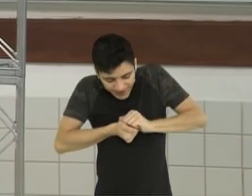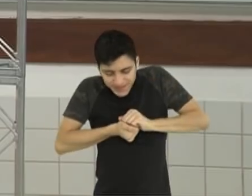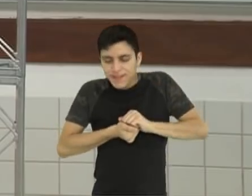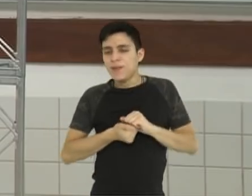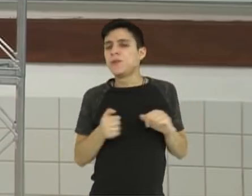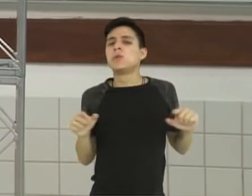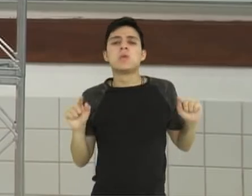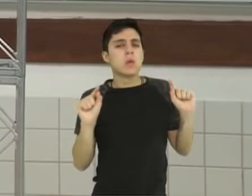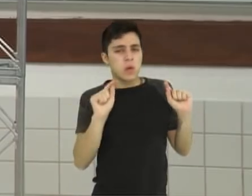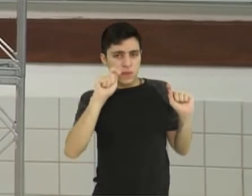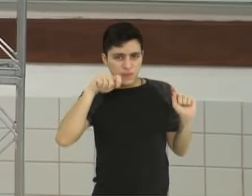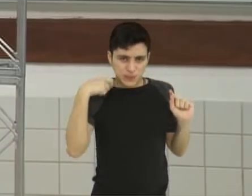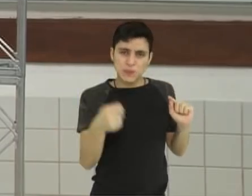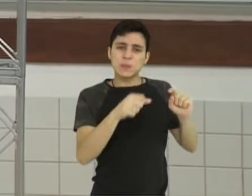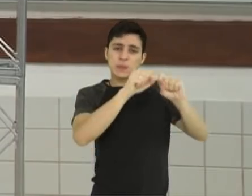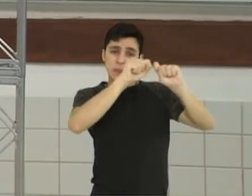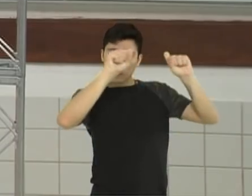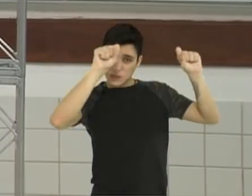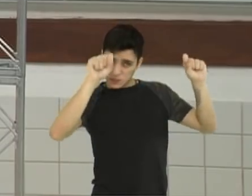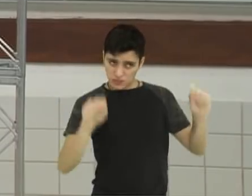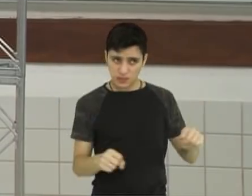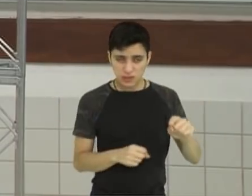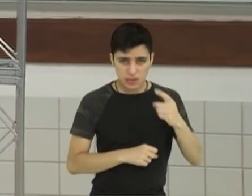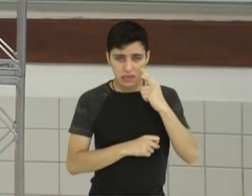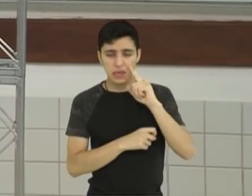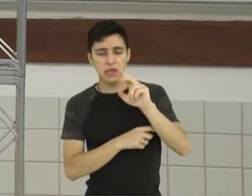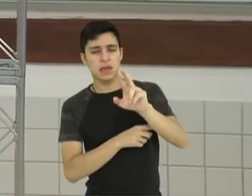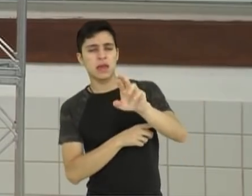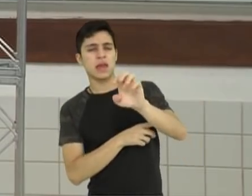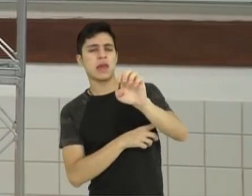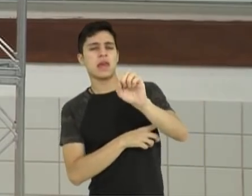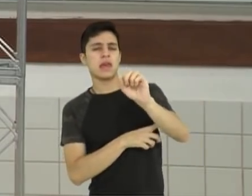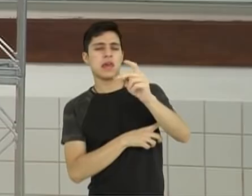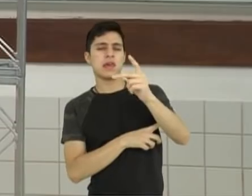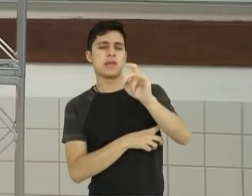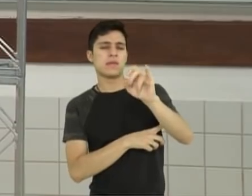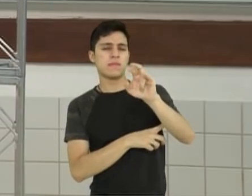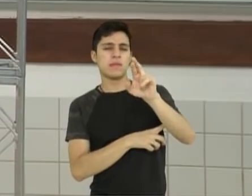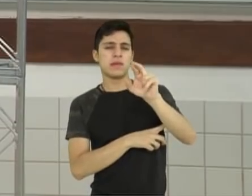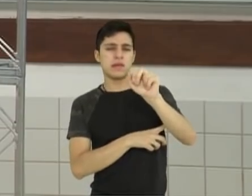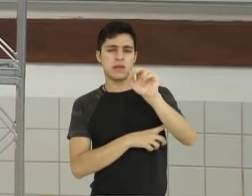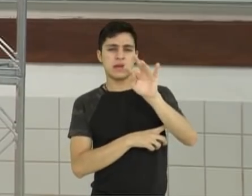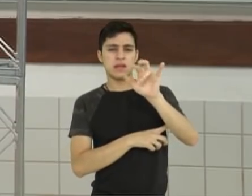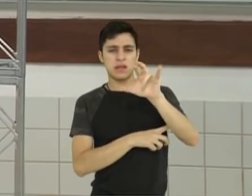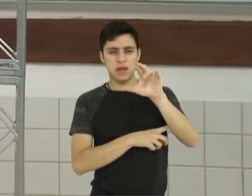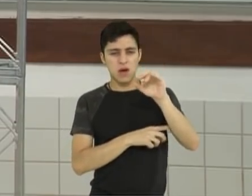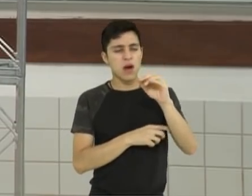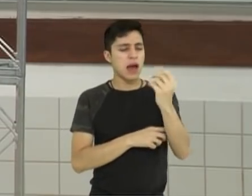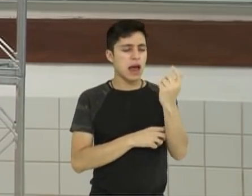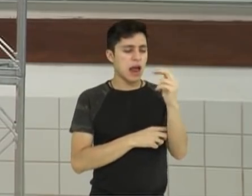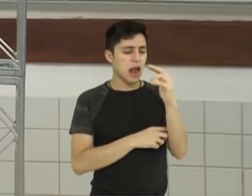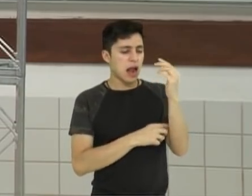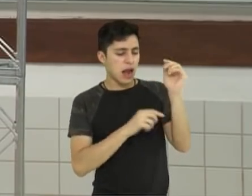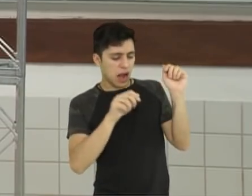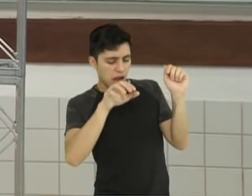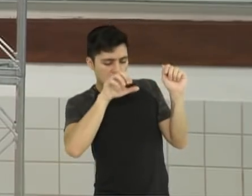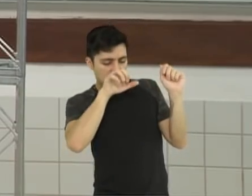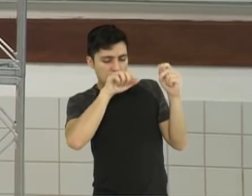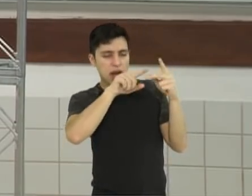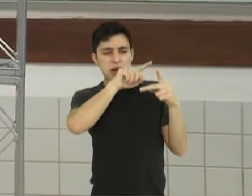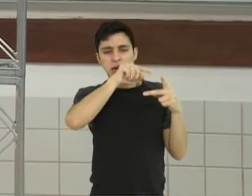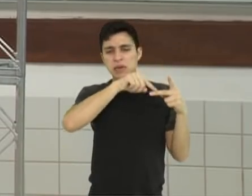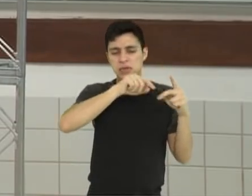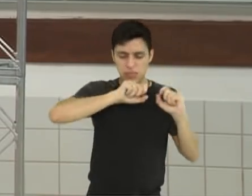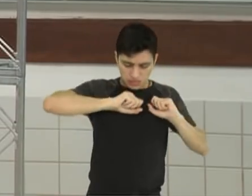conjunto, formam sistemas respiratório, digestório, excretor, entre outros.